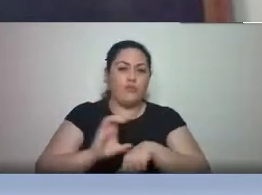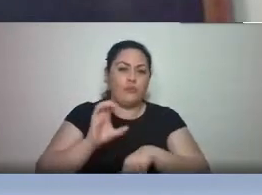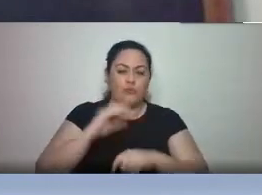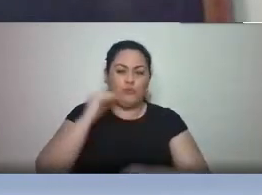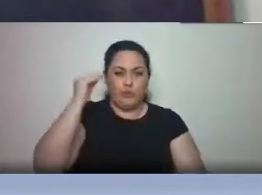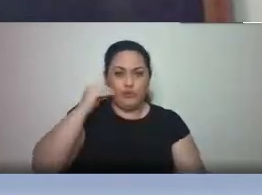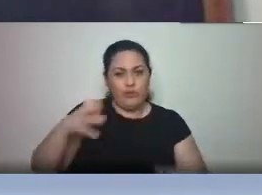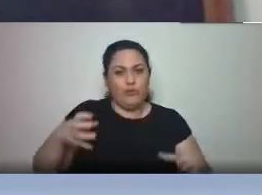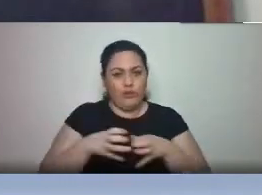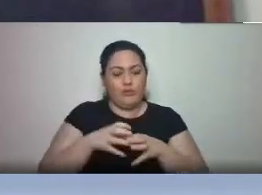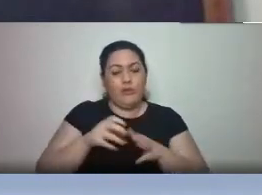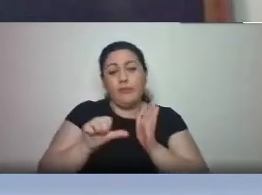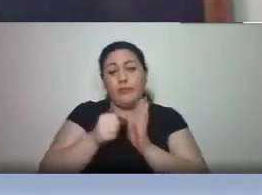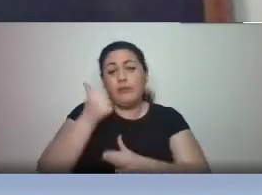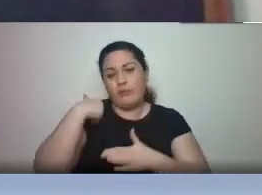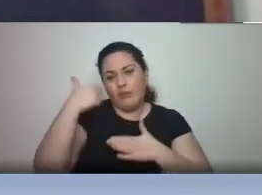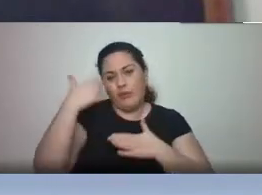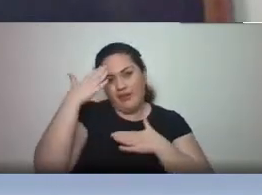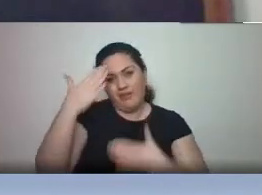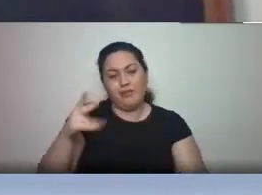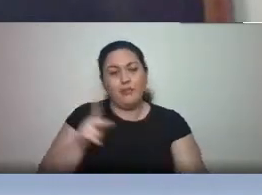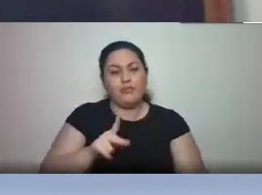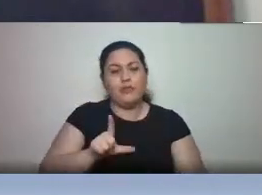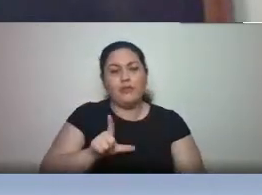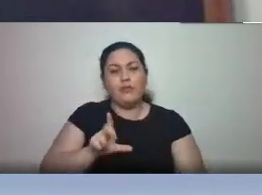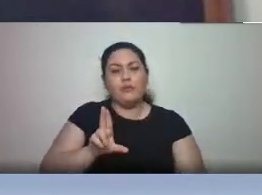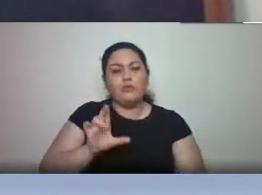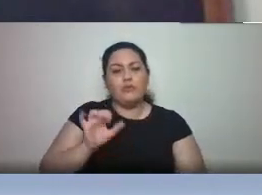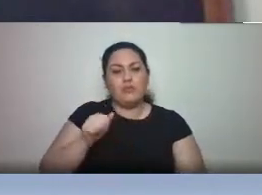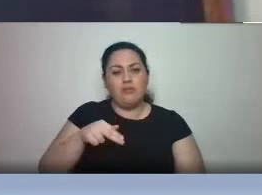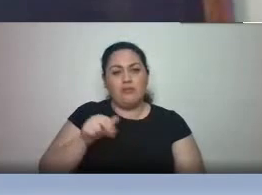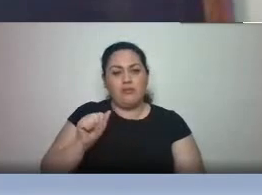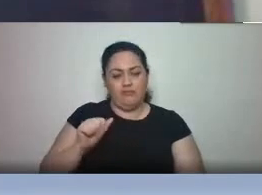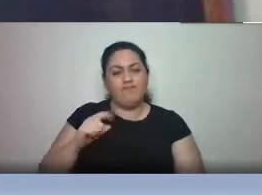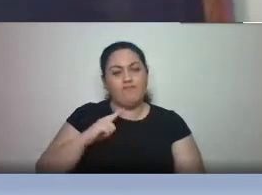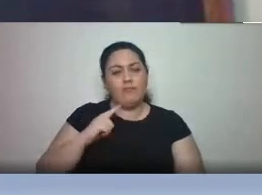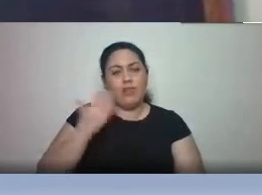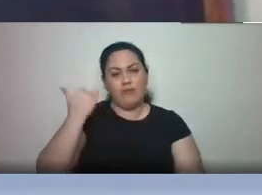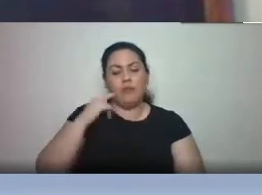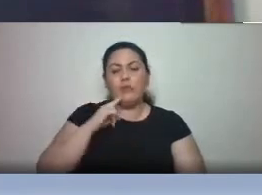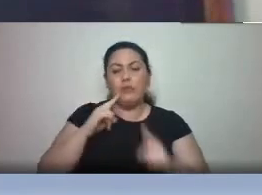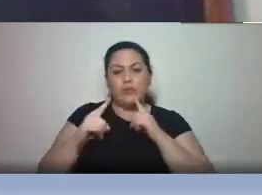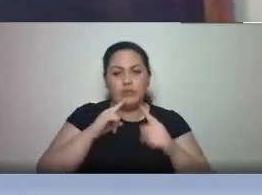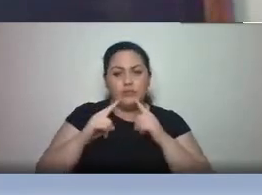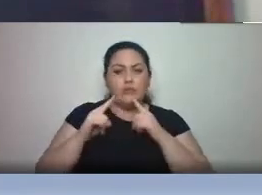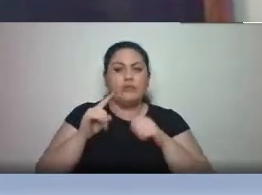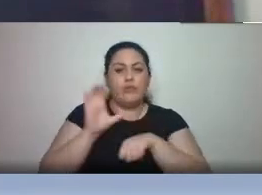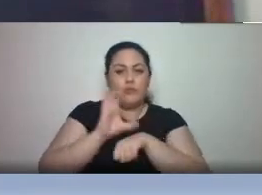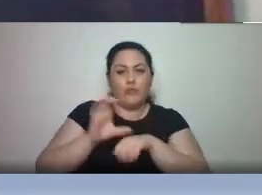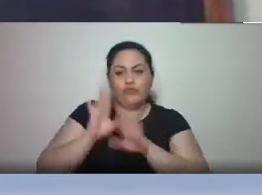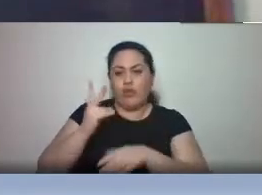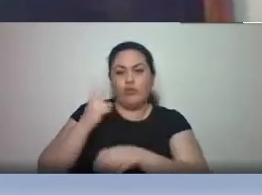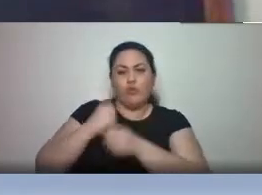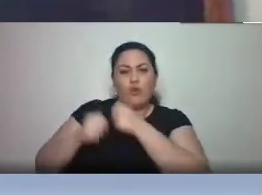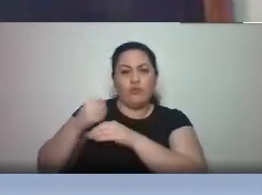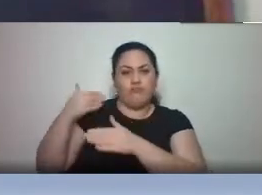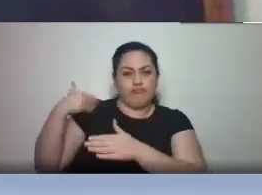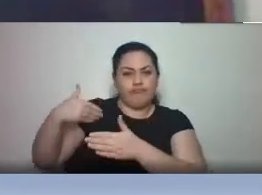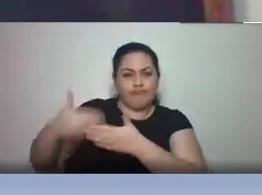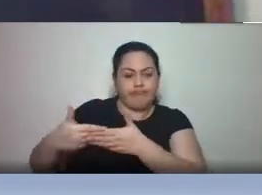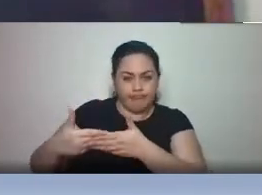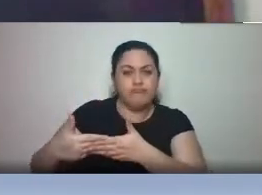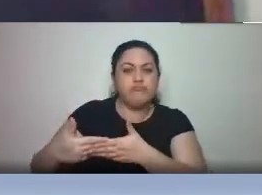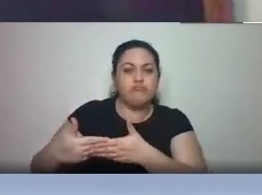agradeço à professora Luciana Gibowski, que esteve à frente na coordenação de curso nos últimos 2 anos e que, com toda